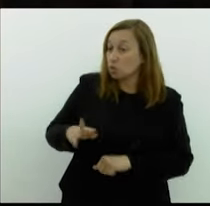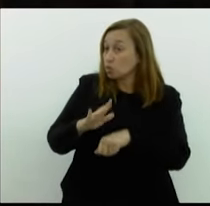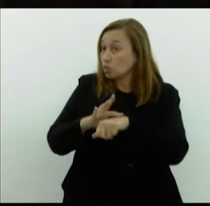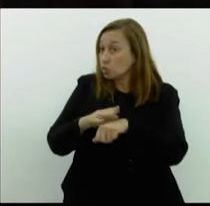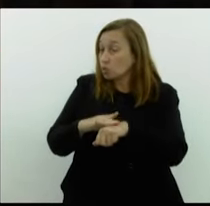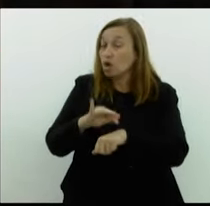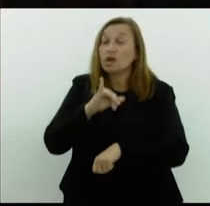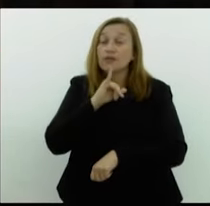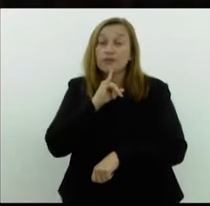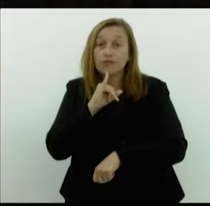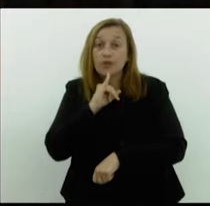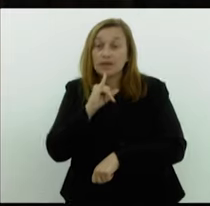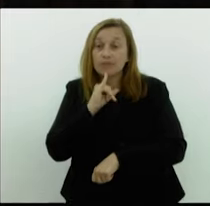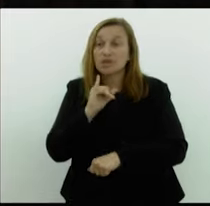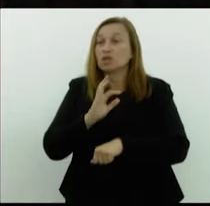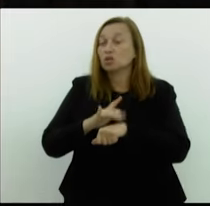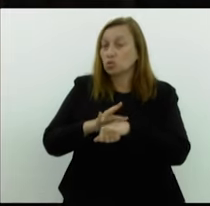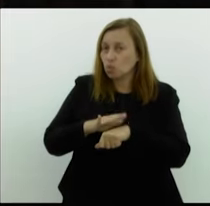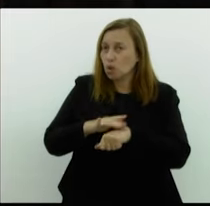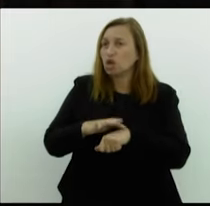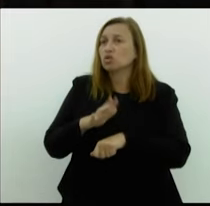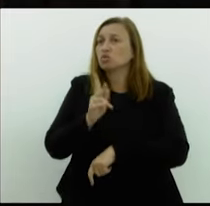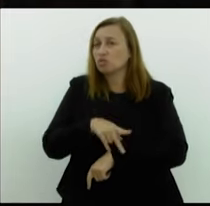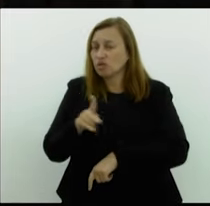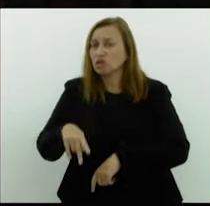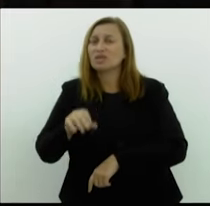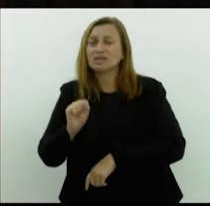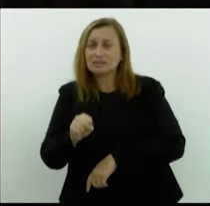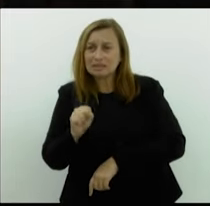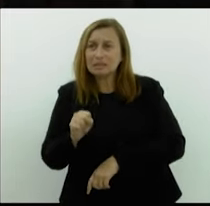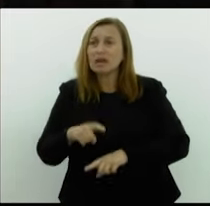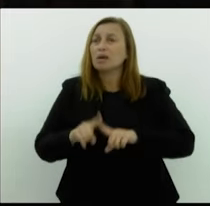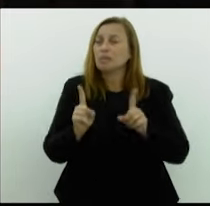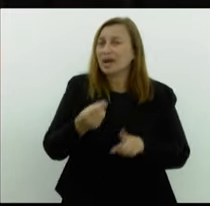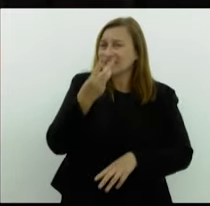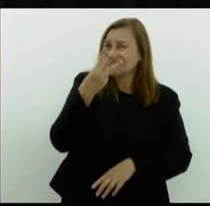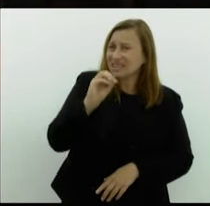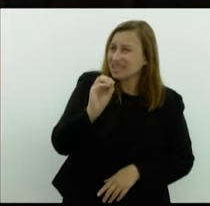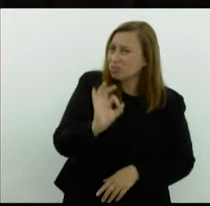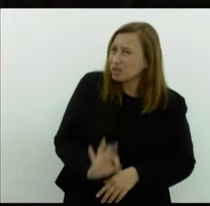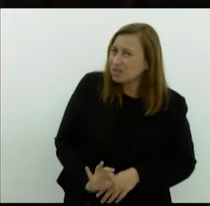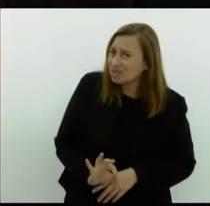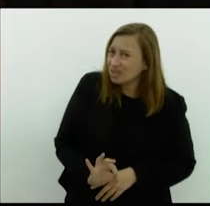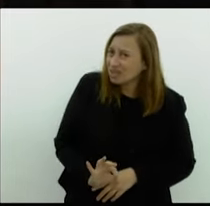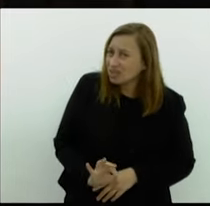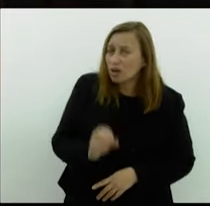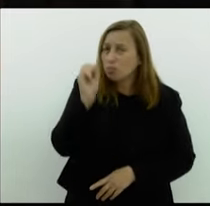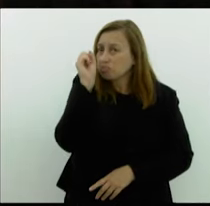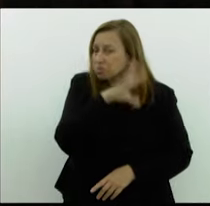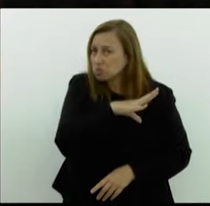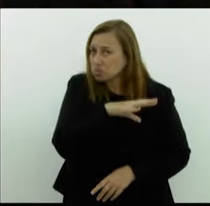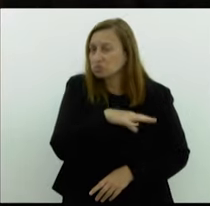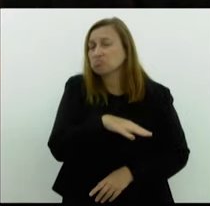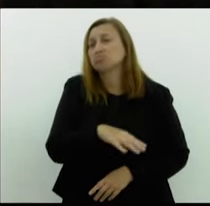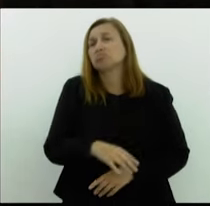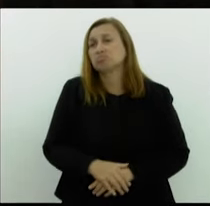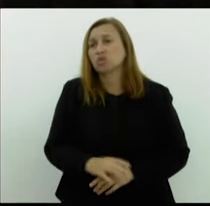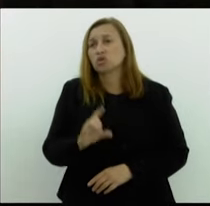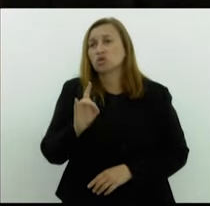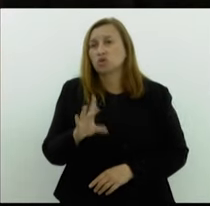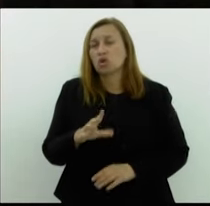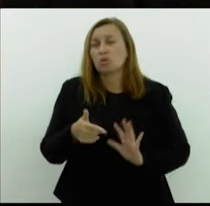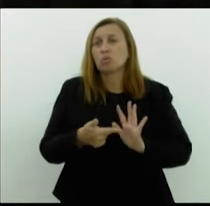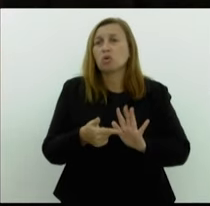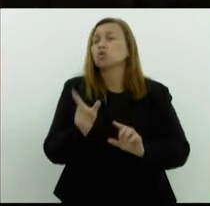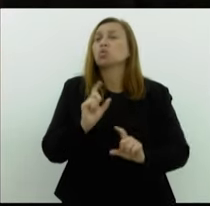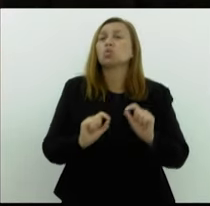nossa rede tem adoecido muito os nossos professores, mas 30% é um absurdo que só aponta no